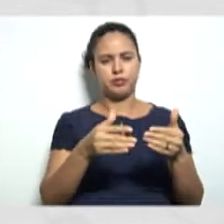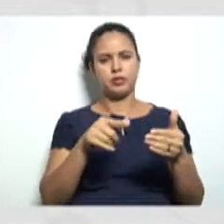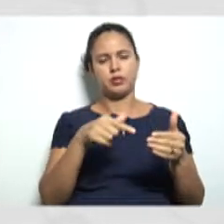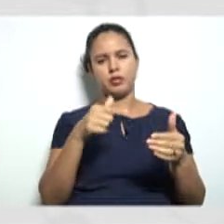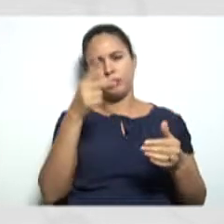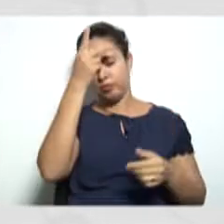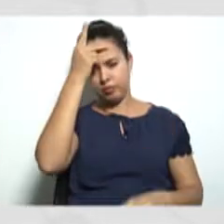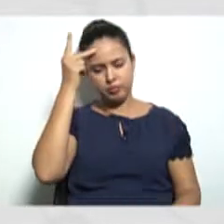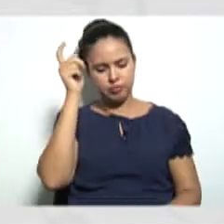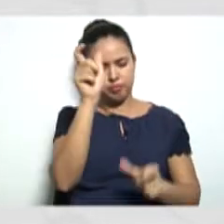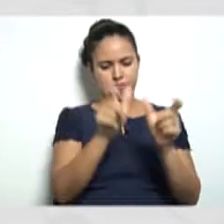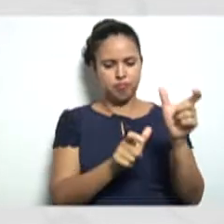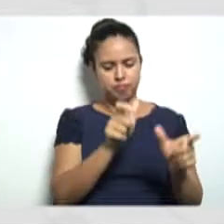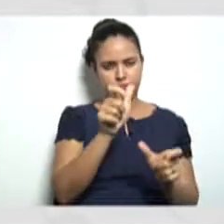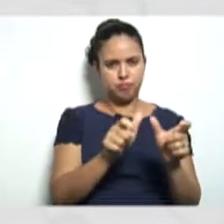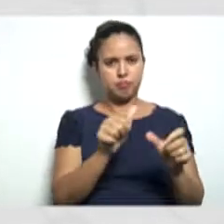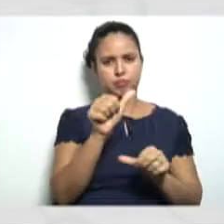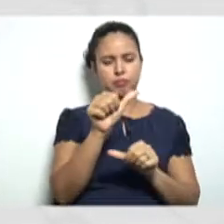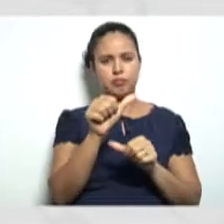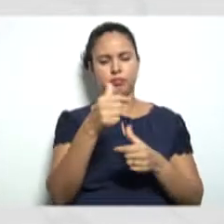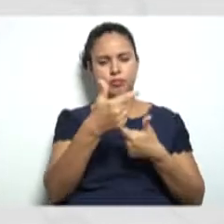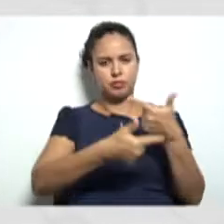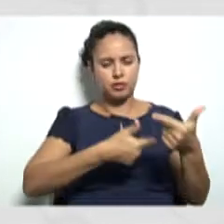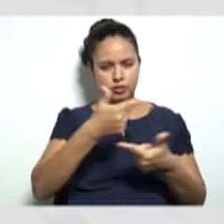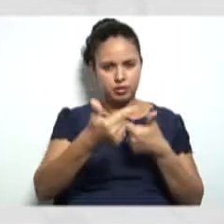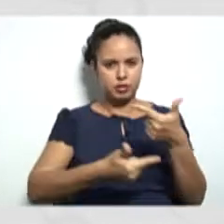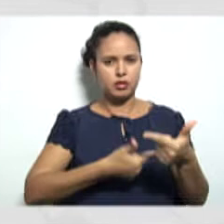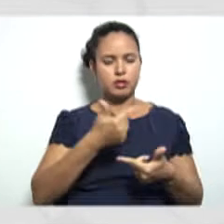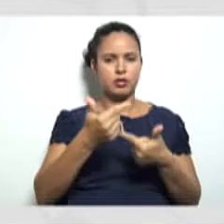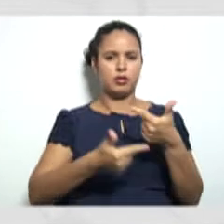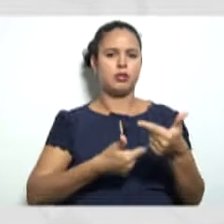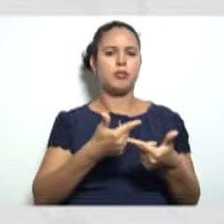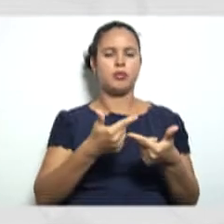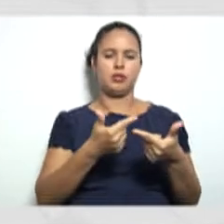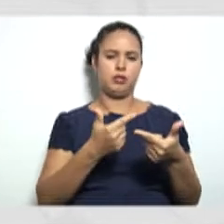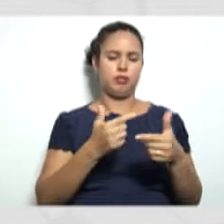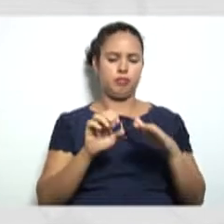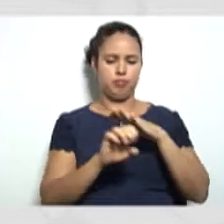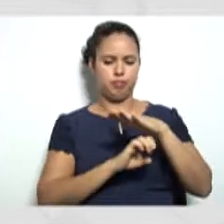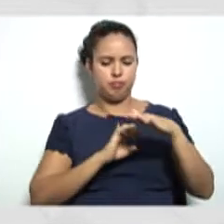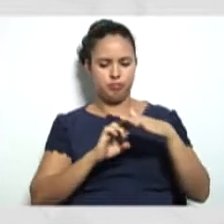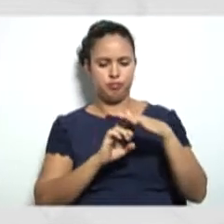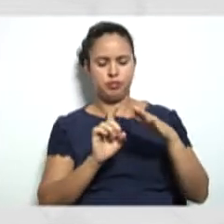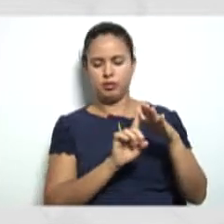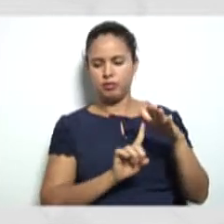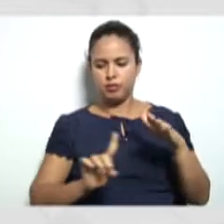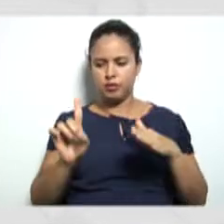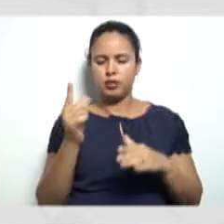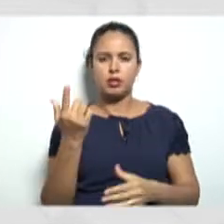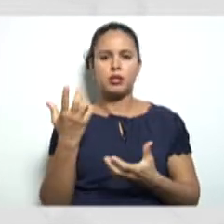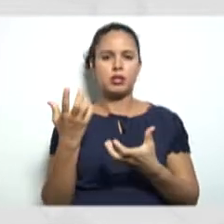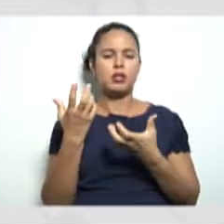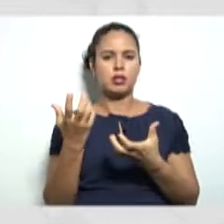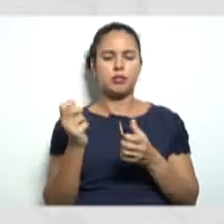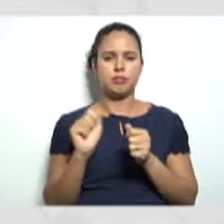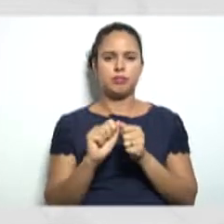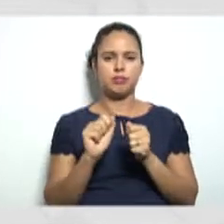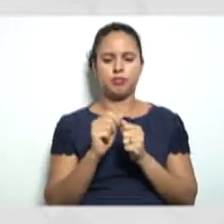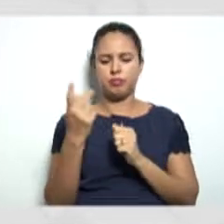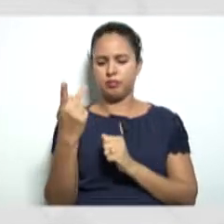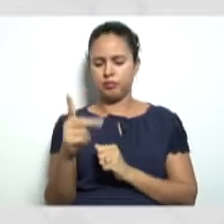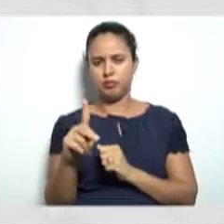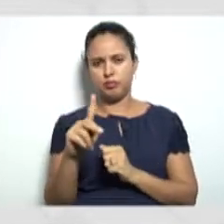em empreendedores. Então, quem antes estava empregado pela empresa e agora quer montar o seu próprio negócio. Ele tem também